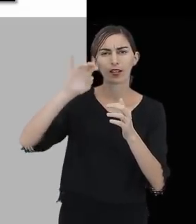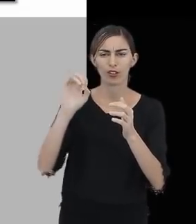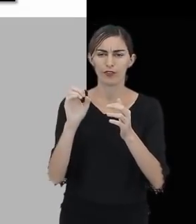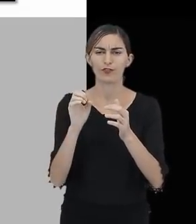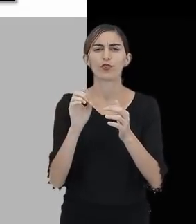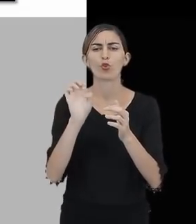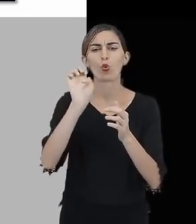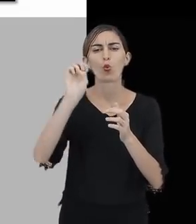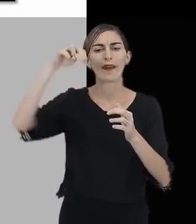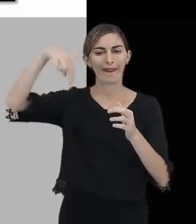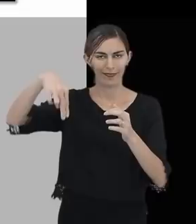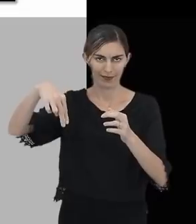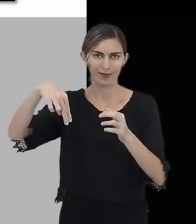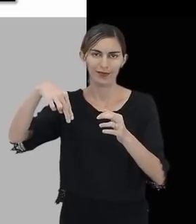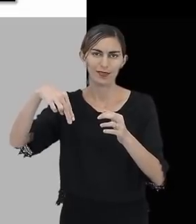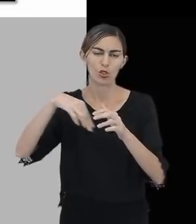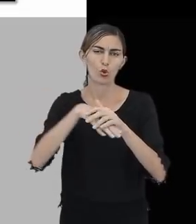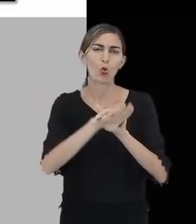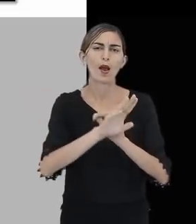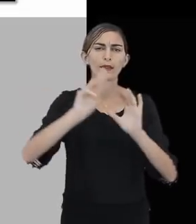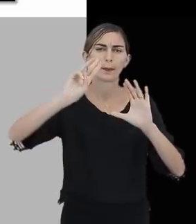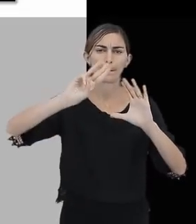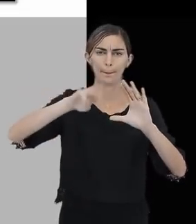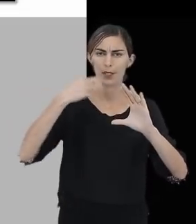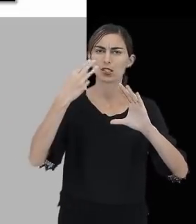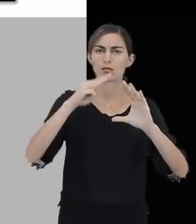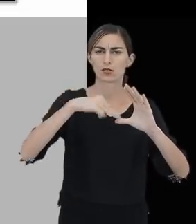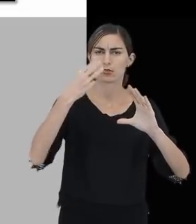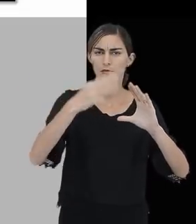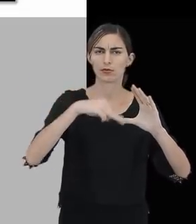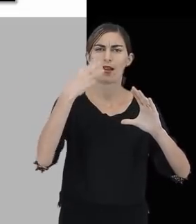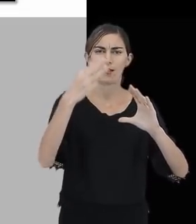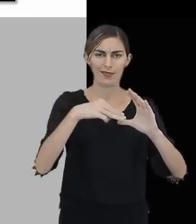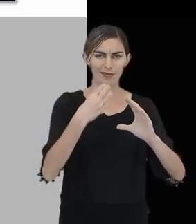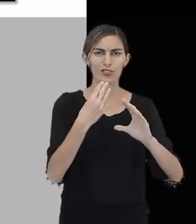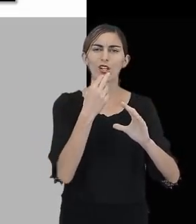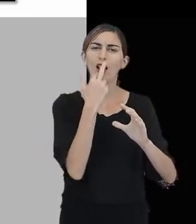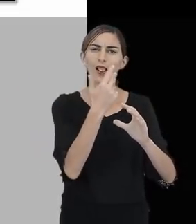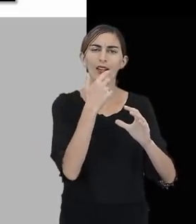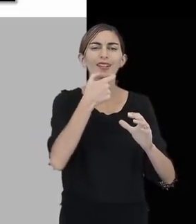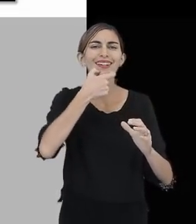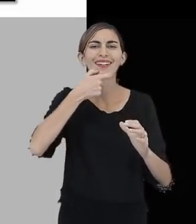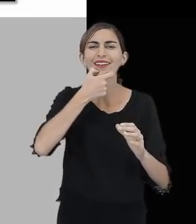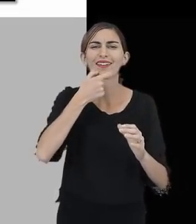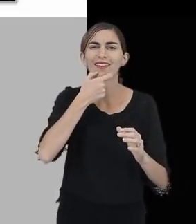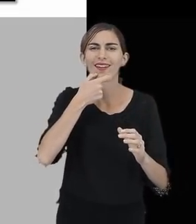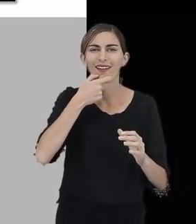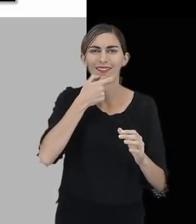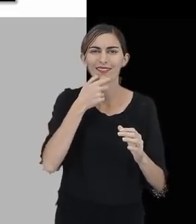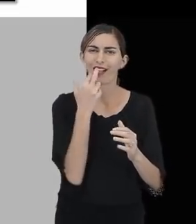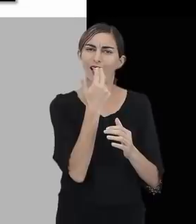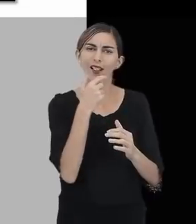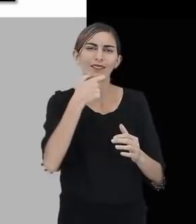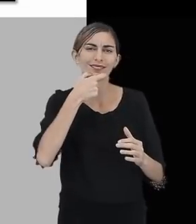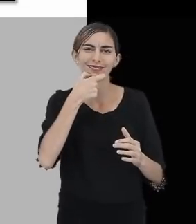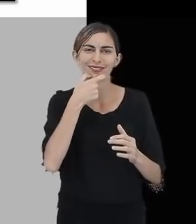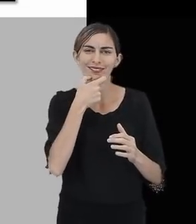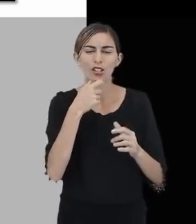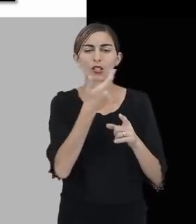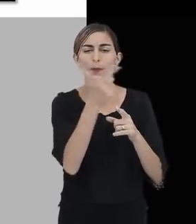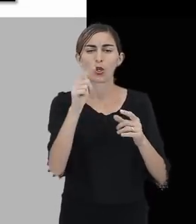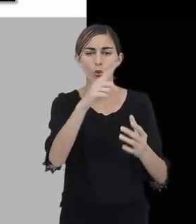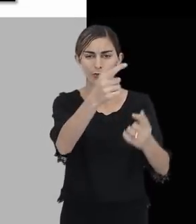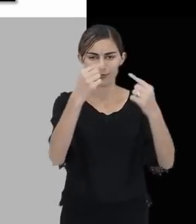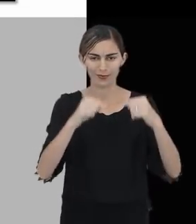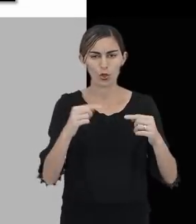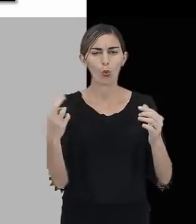values.en, que ele vai, por exemplo, guardar as mensagens da sua aplicação na língua inglesa, certo? Então você pode ter também outro